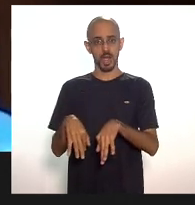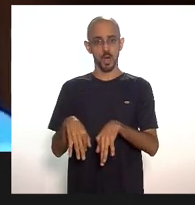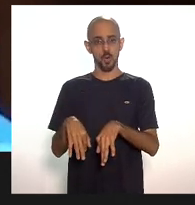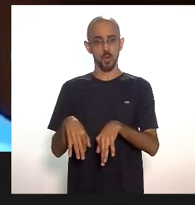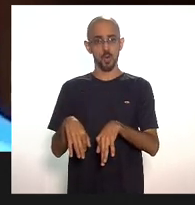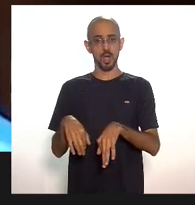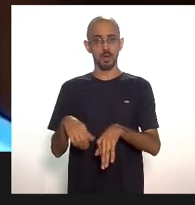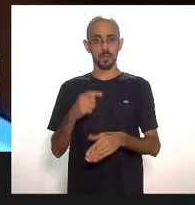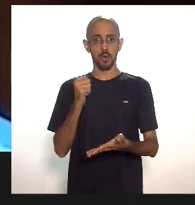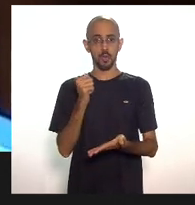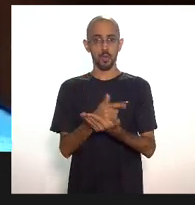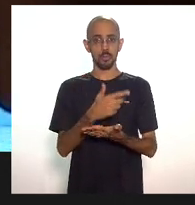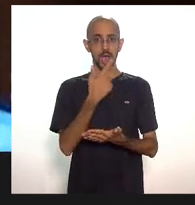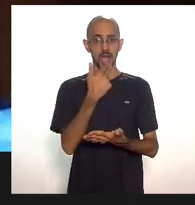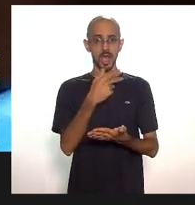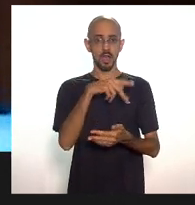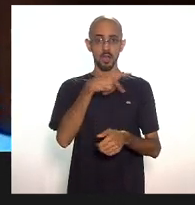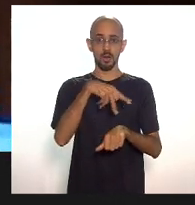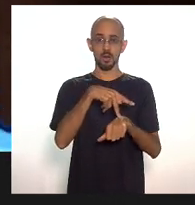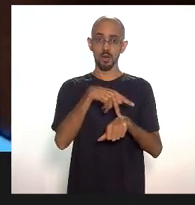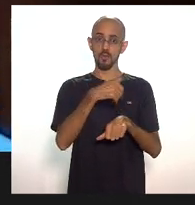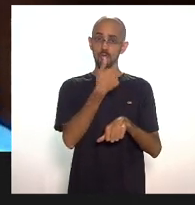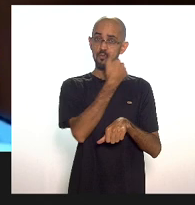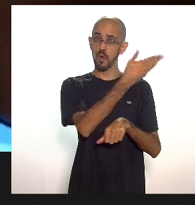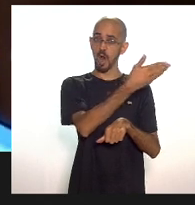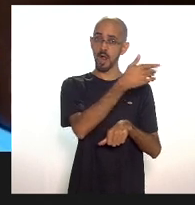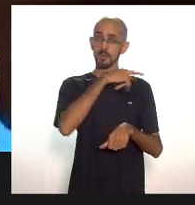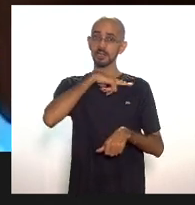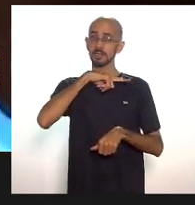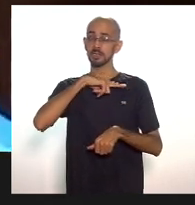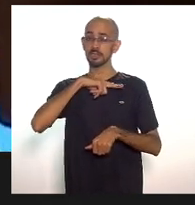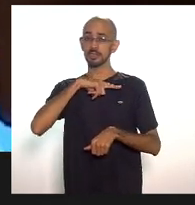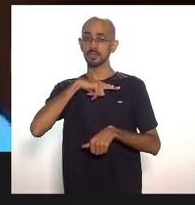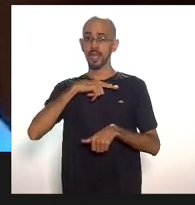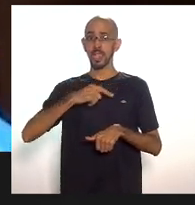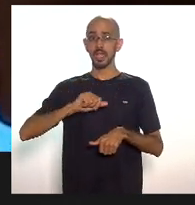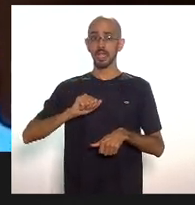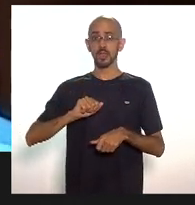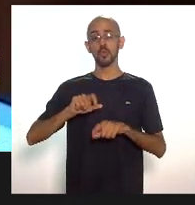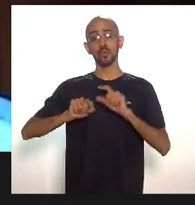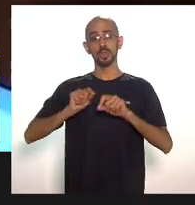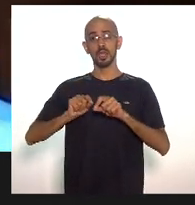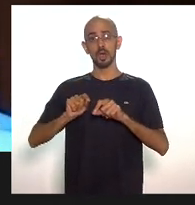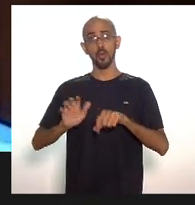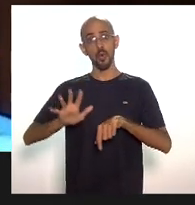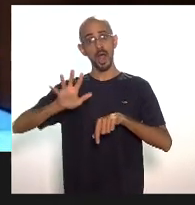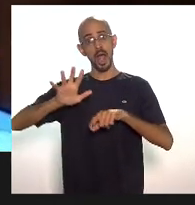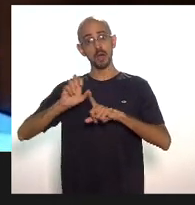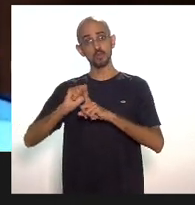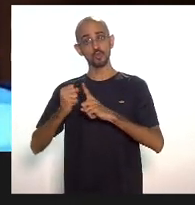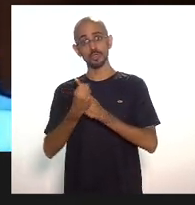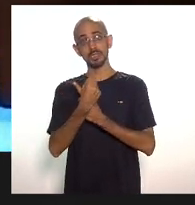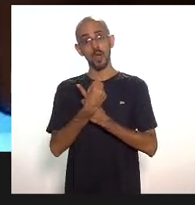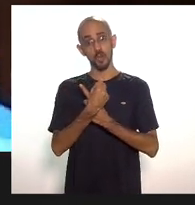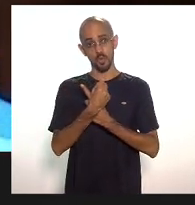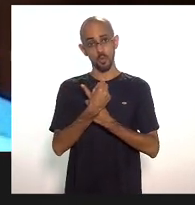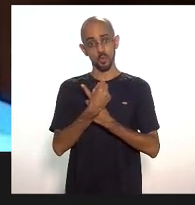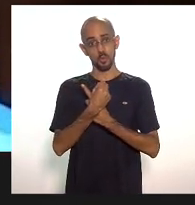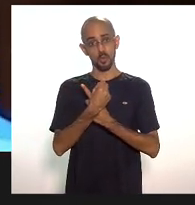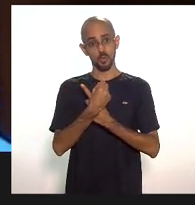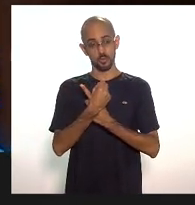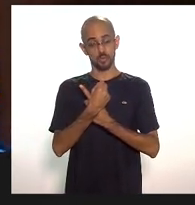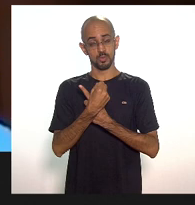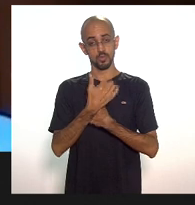vantajoso para a gente comprar no estrangeiro, mas tem um preço social, que é o emprego, que é a renda, que é o trabalho, que a gente não pode desconsiderar. Desculpe